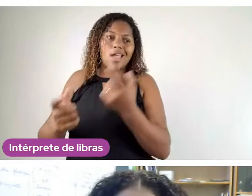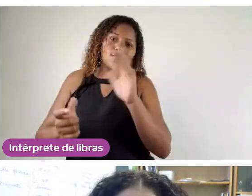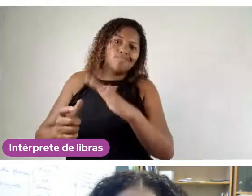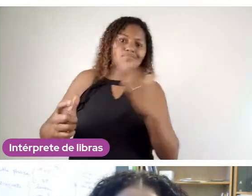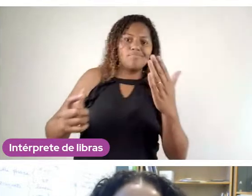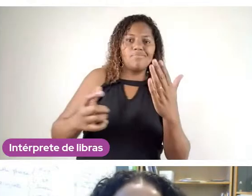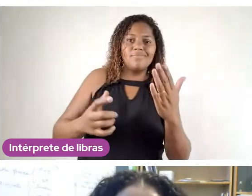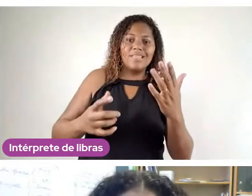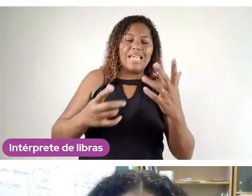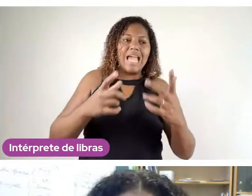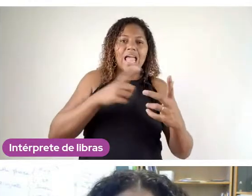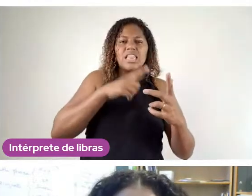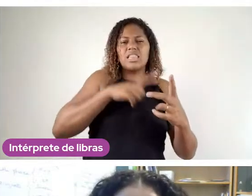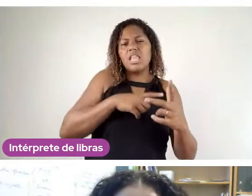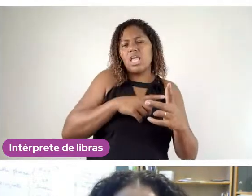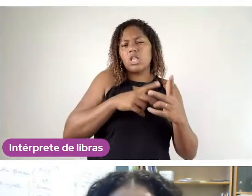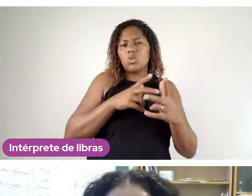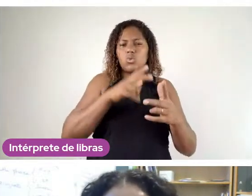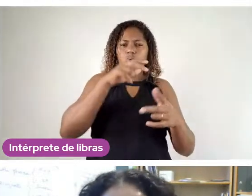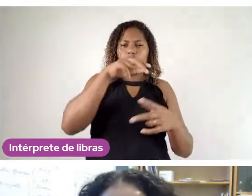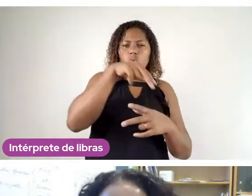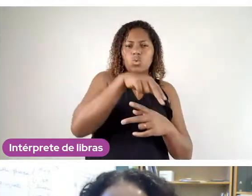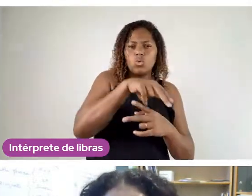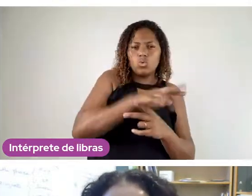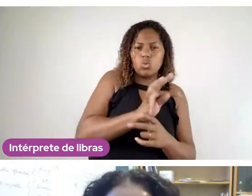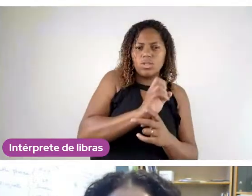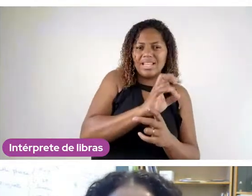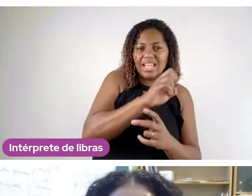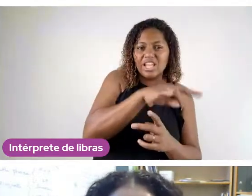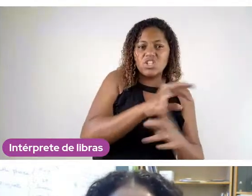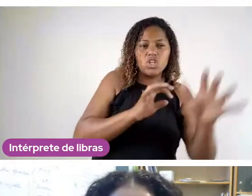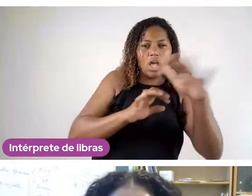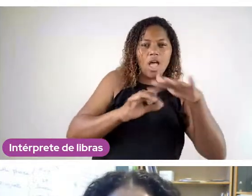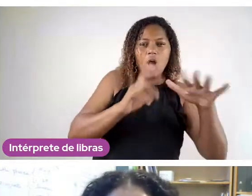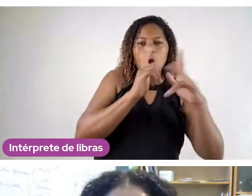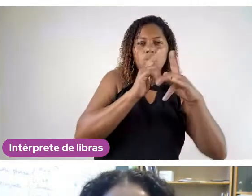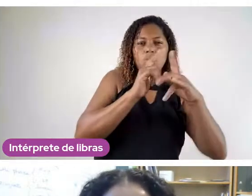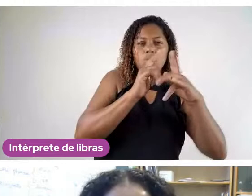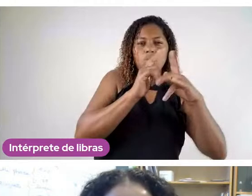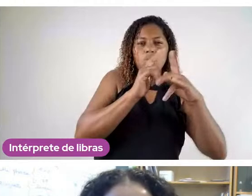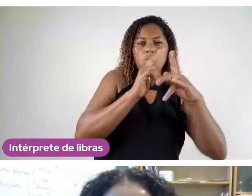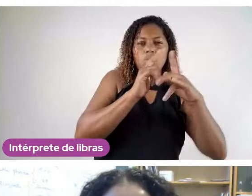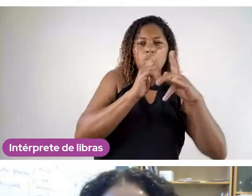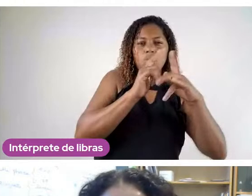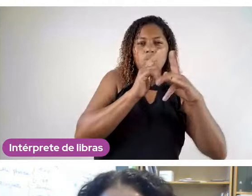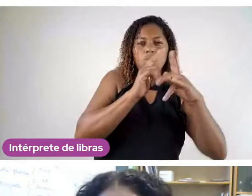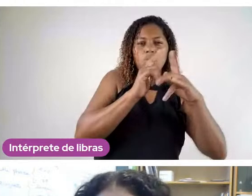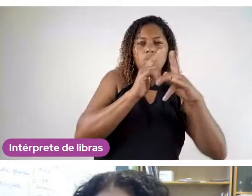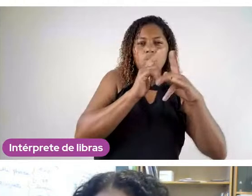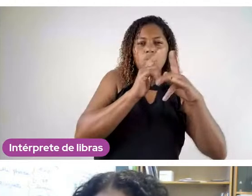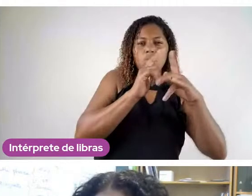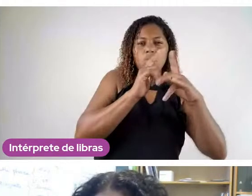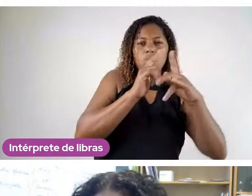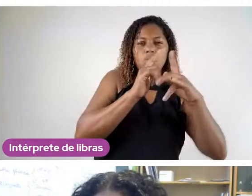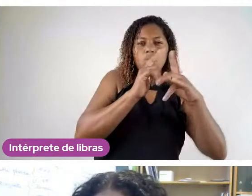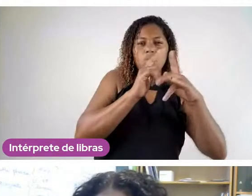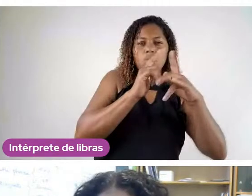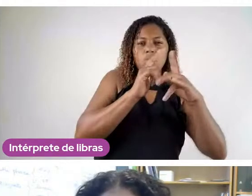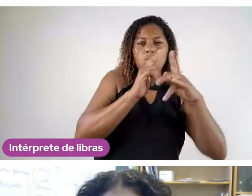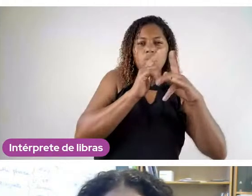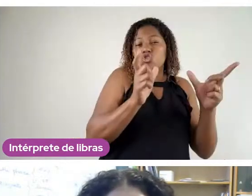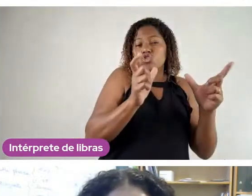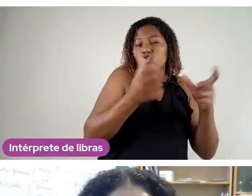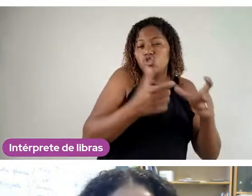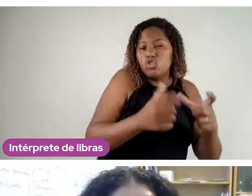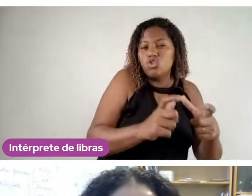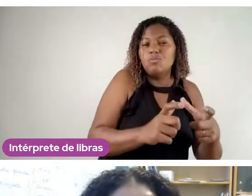nutrientes em áreas oceânicas e segurando, né, águas mais ricas e dessa forma diminuindo a produtividade